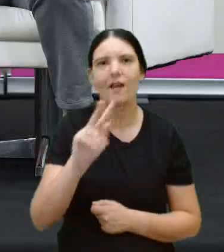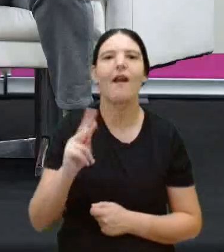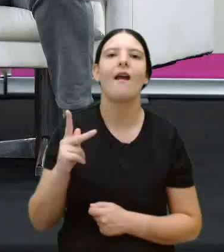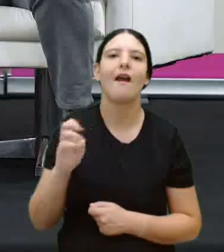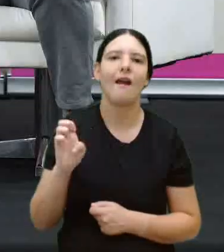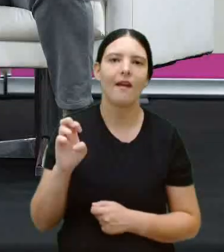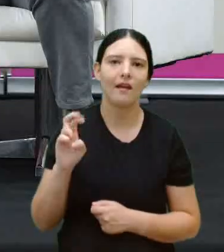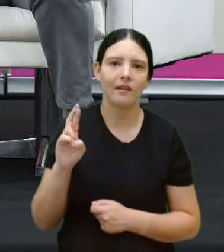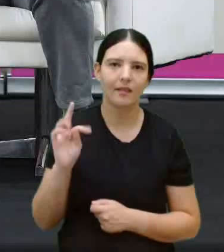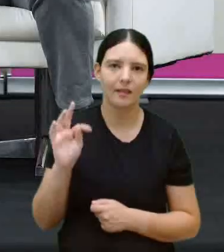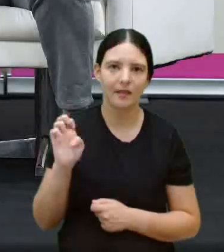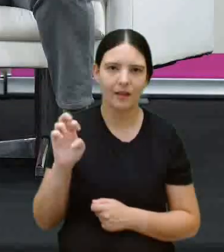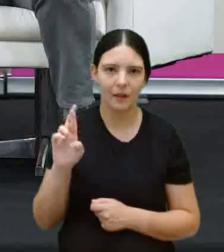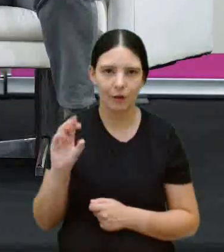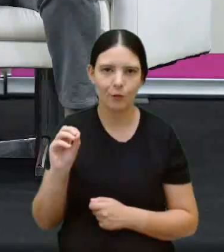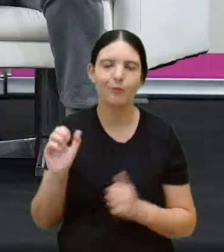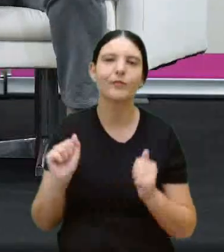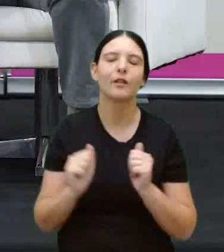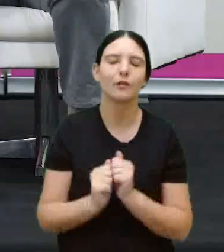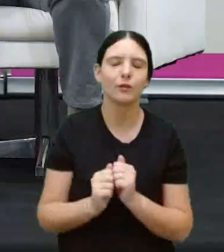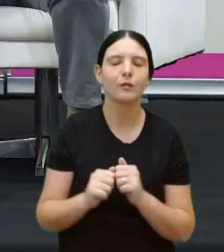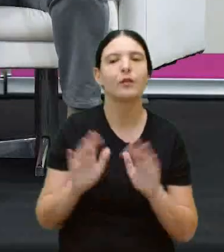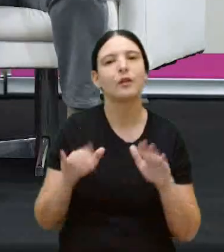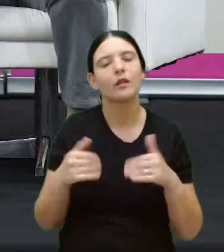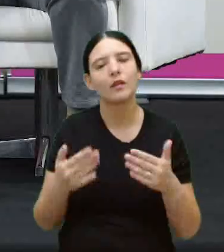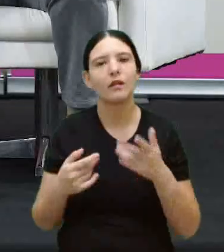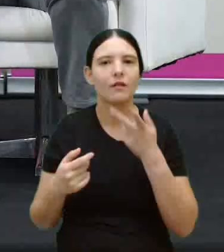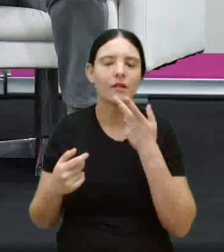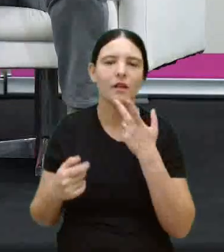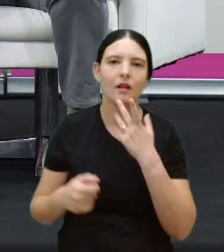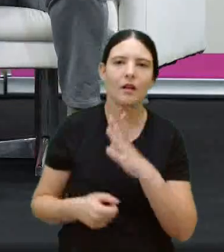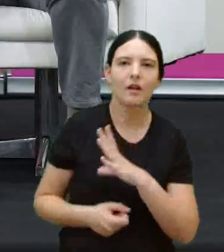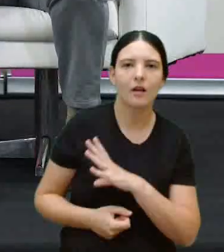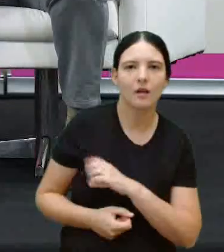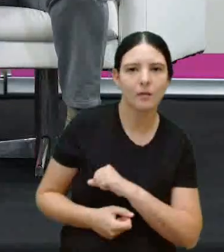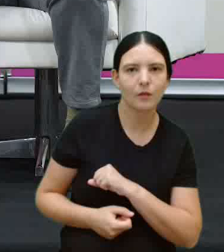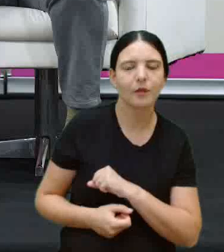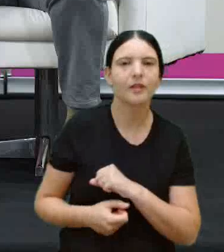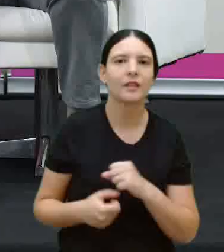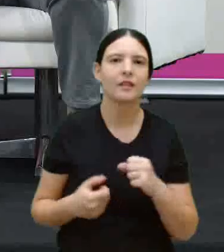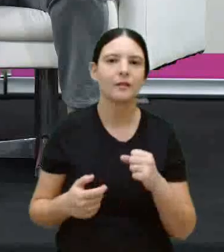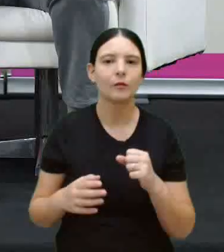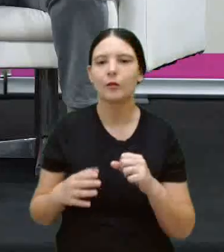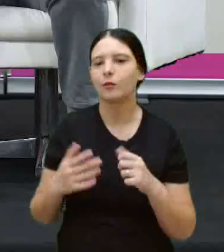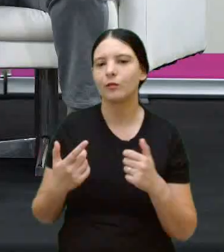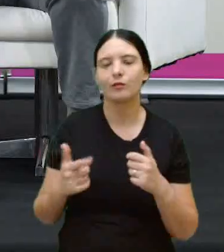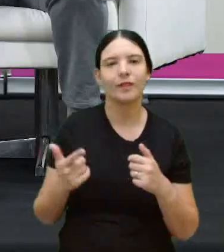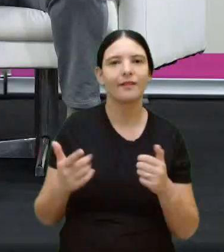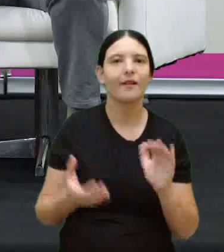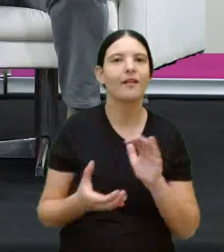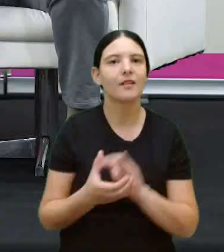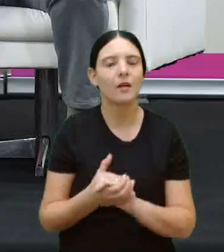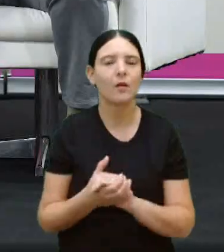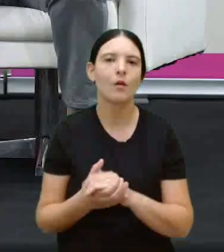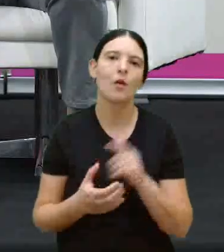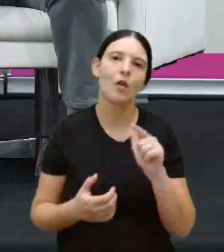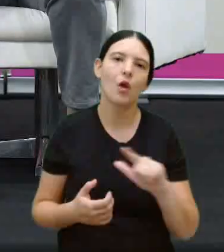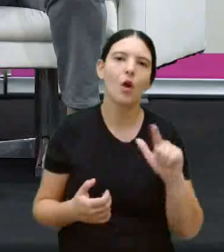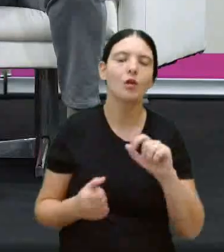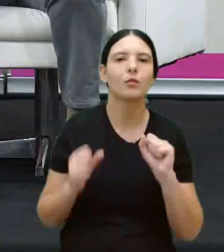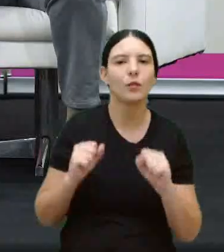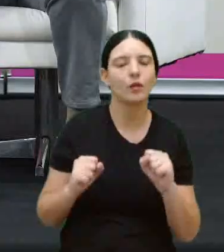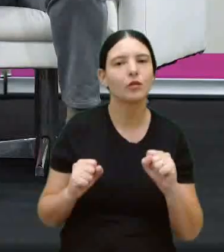Está junto com isso. E aí, quando falo de um amor que não está concentrado no casal, obviamente pode ter um casal